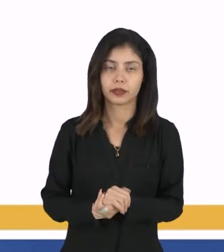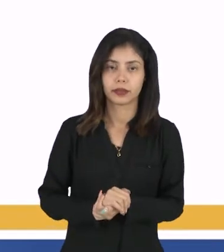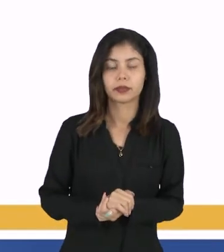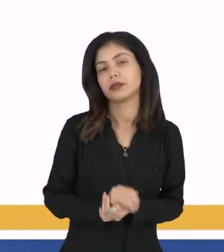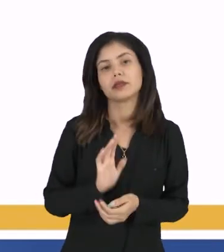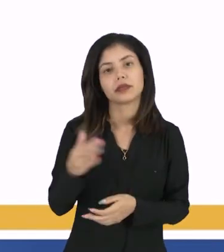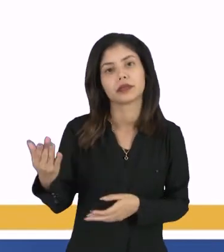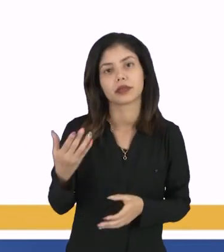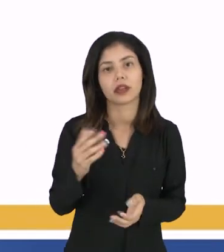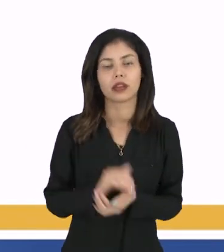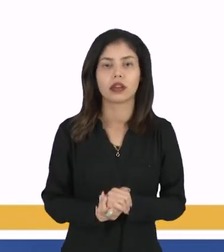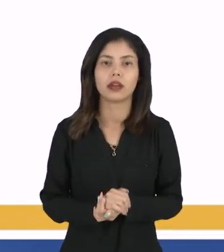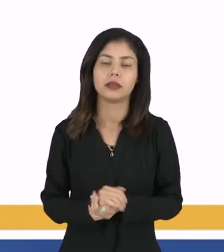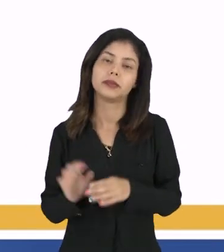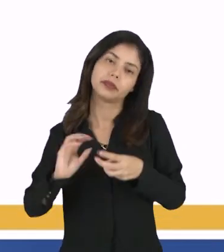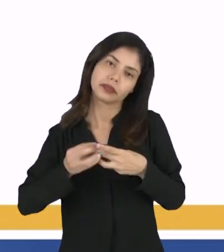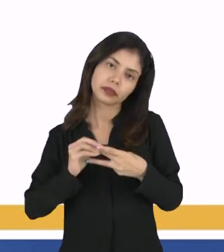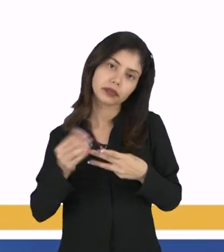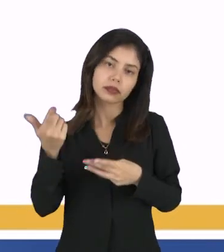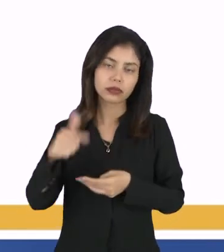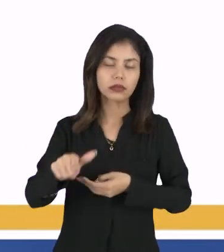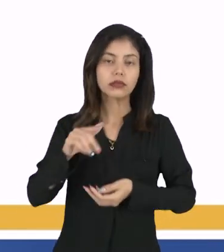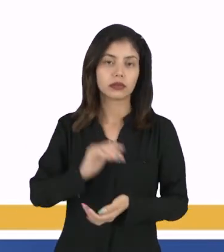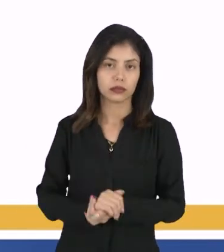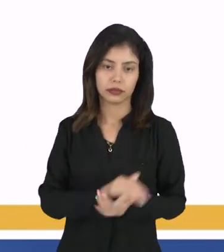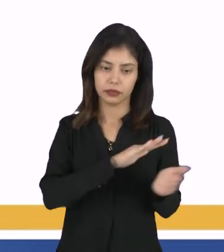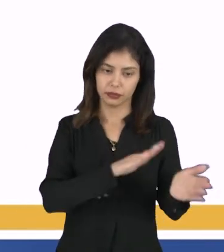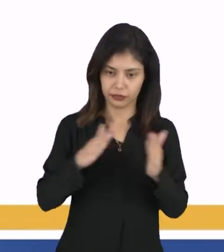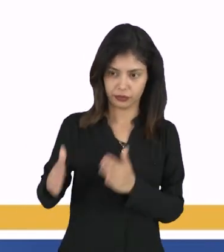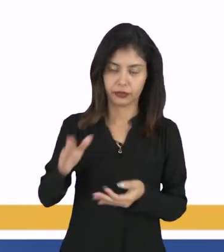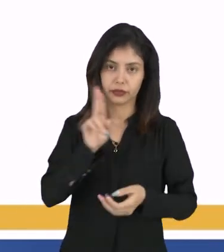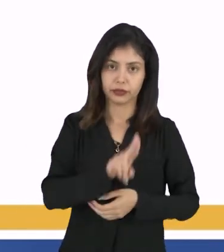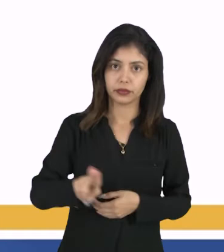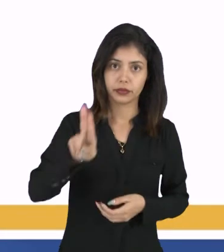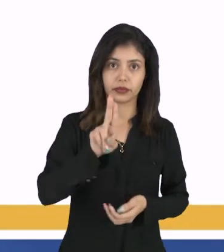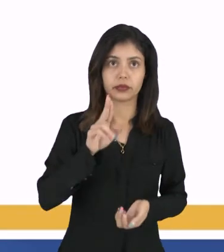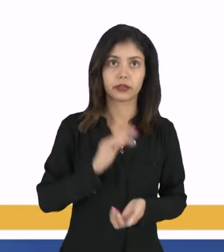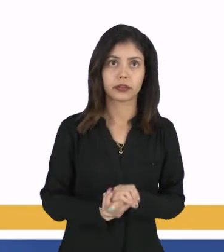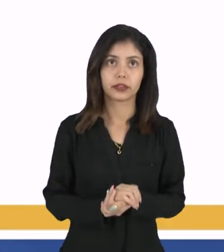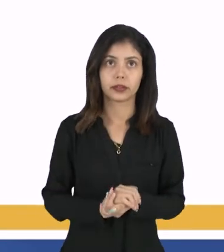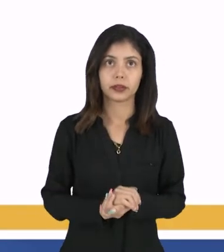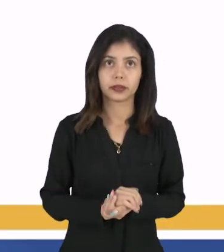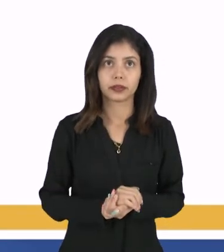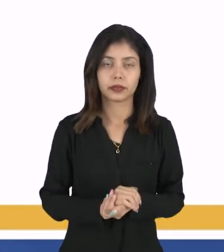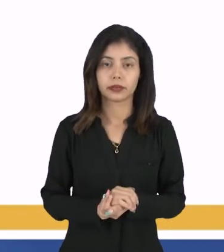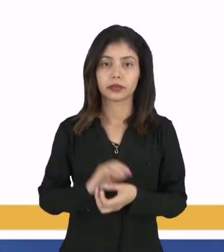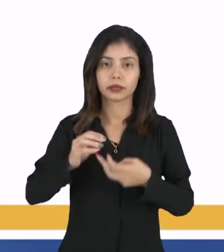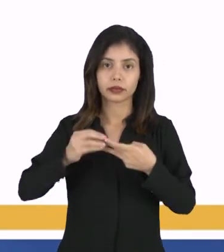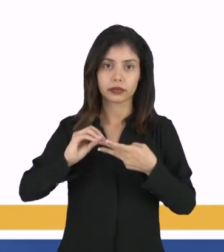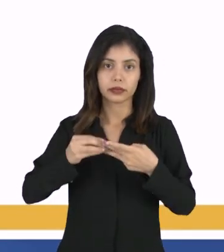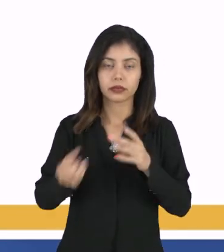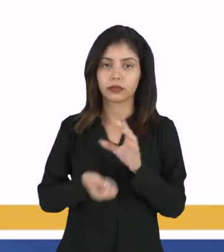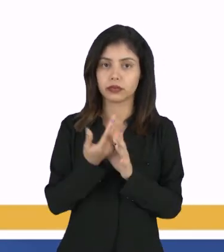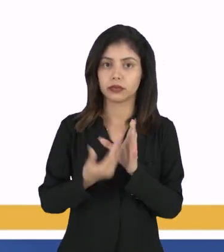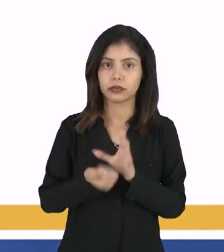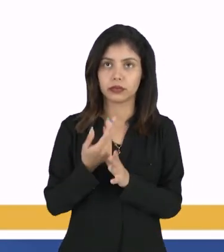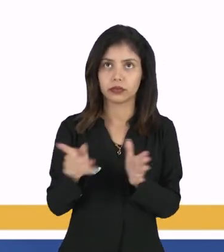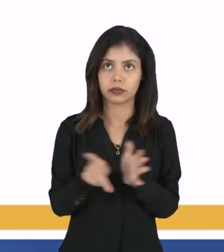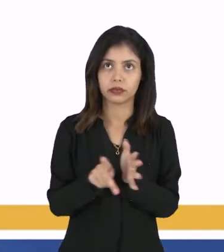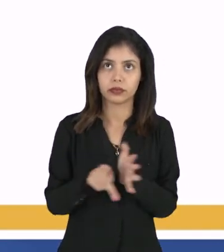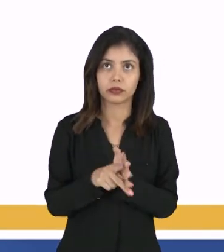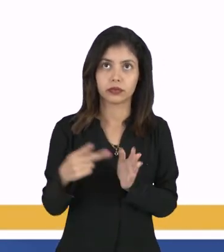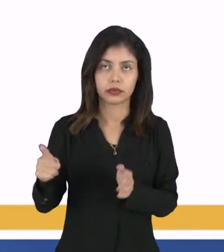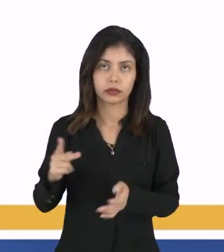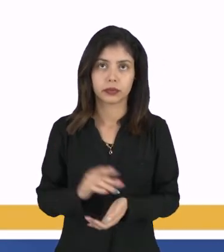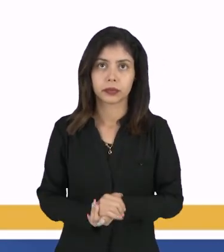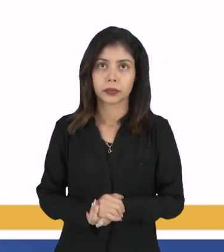quando ele tem a oportunidade de infectar uma célula, ele infecta, e a partir daí ele usa o maquinário daquela célula para produzir cópias de si mesmo,